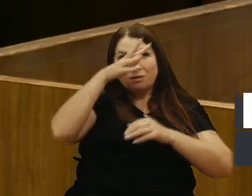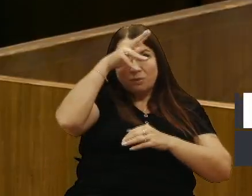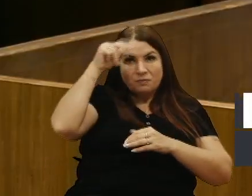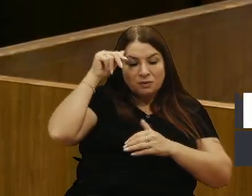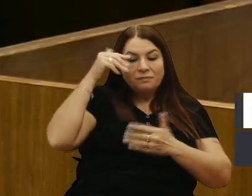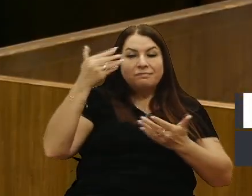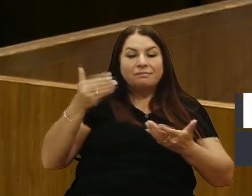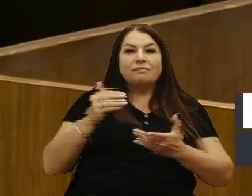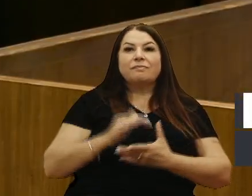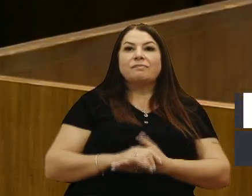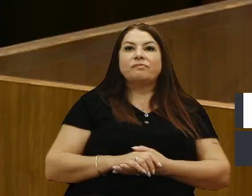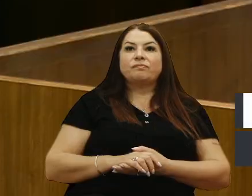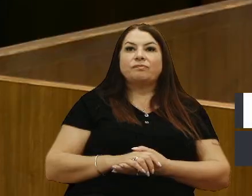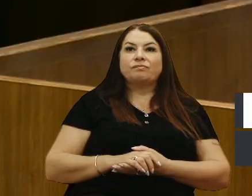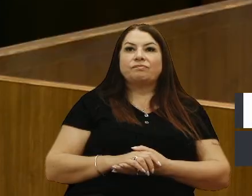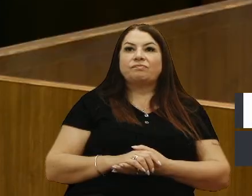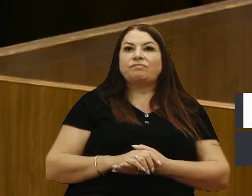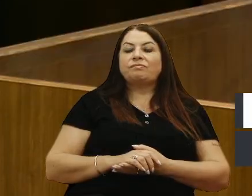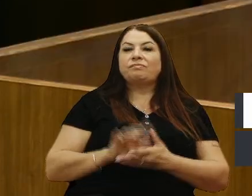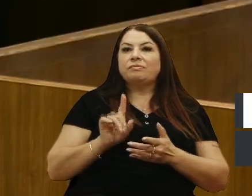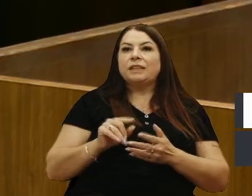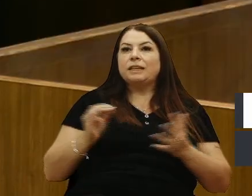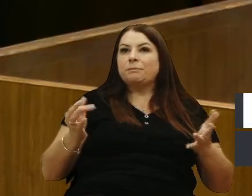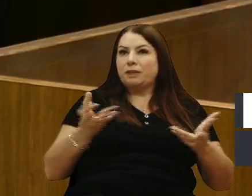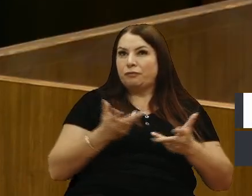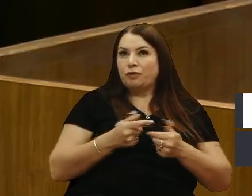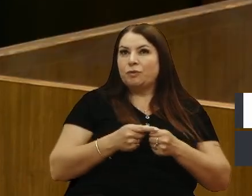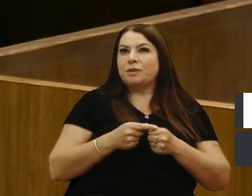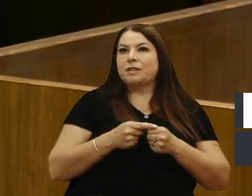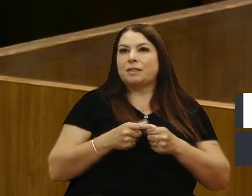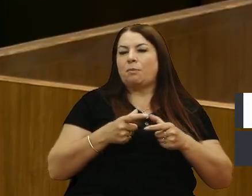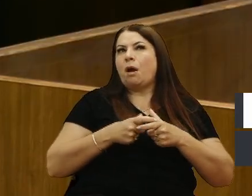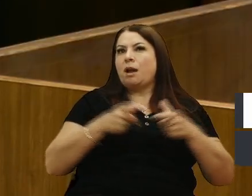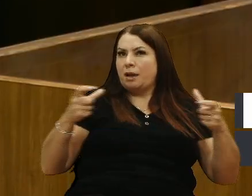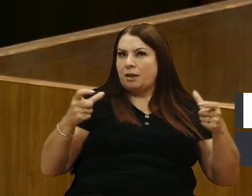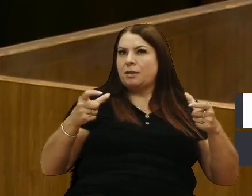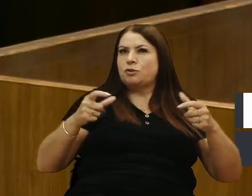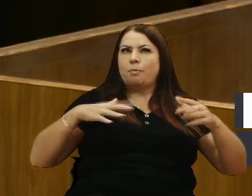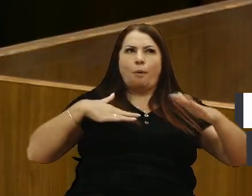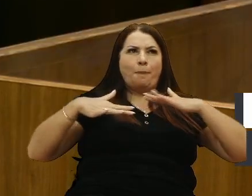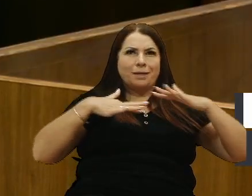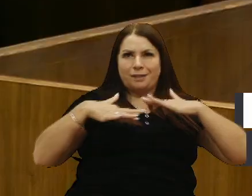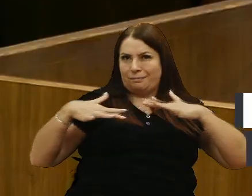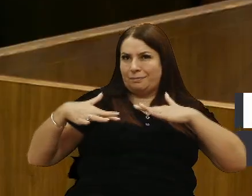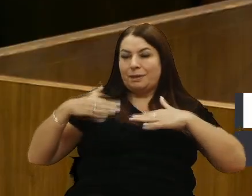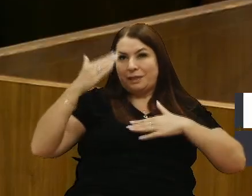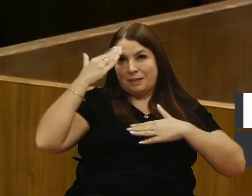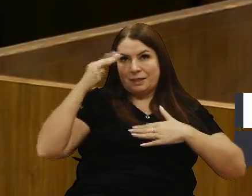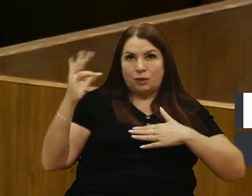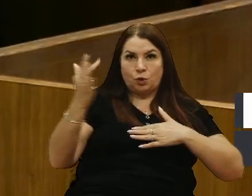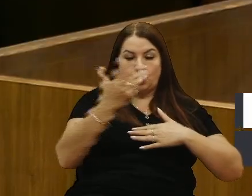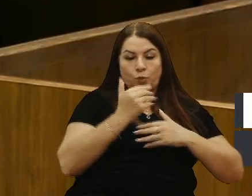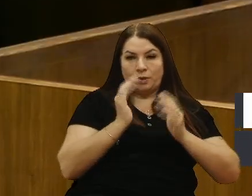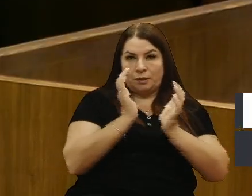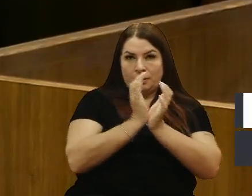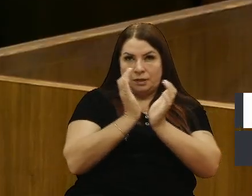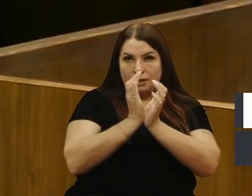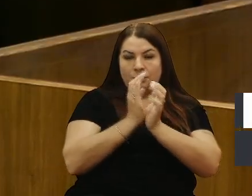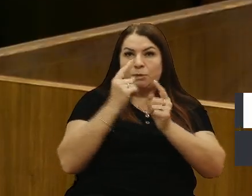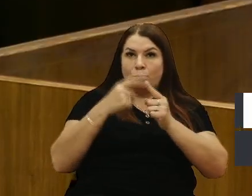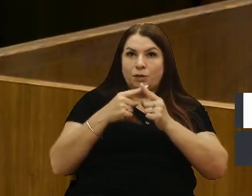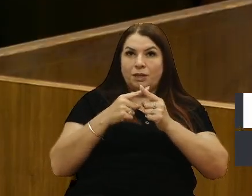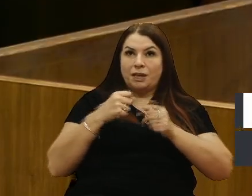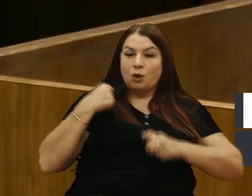Prefeitura. Então, é simplesmente sensacional e é uma grande mobilização. E preciso agradecer a todas as equipes, porque